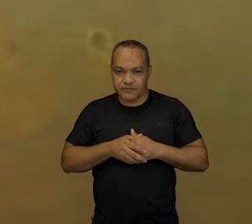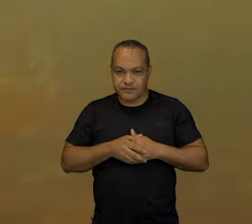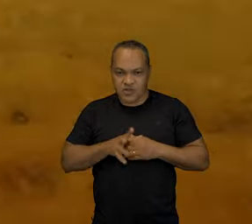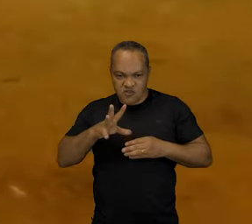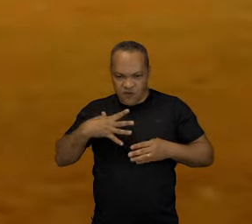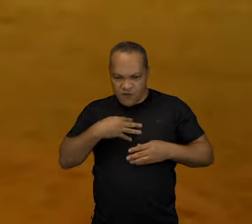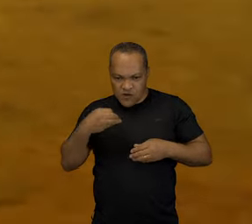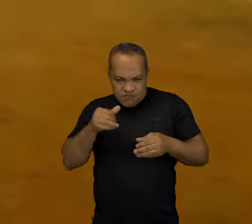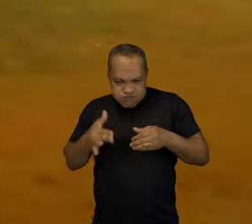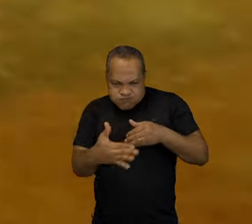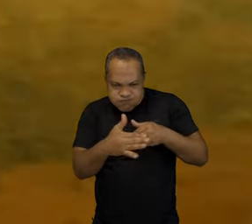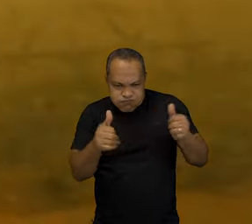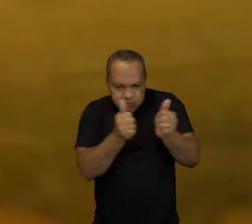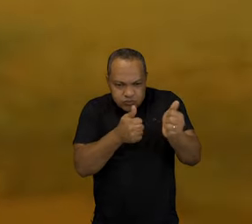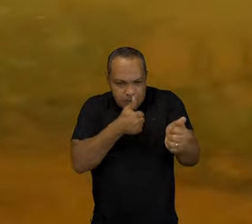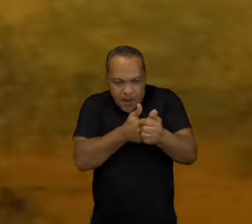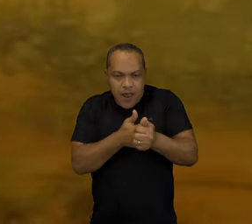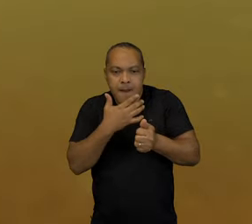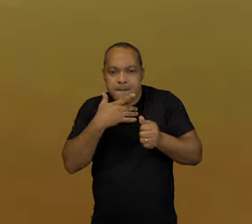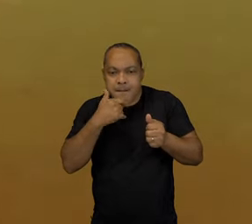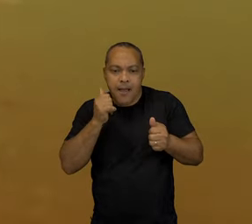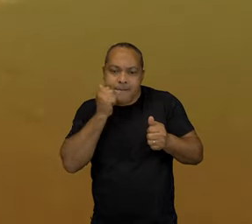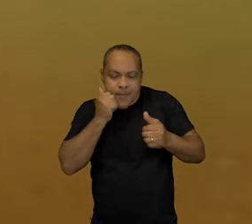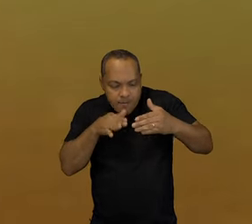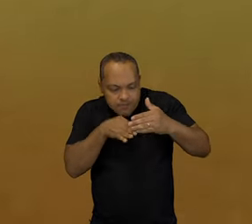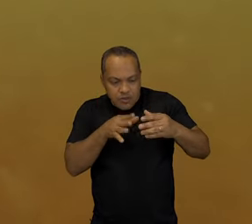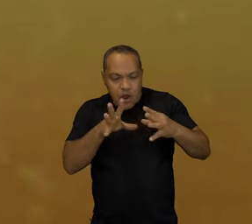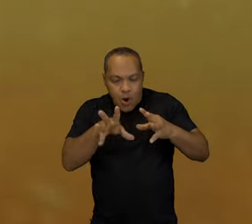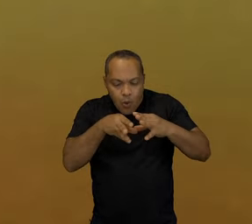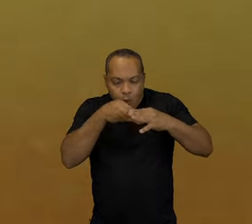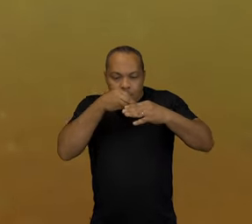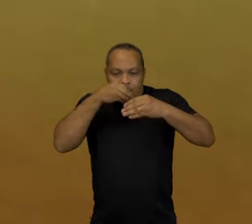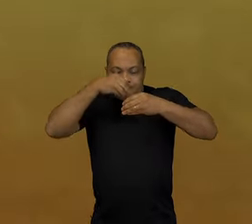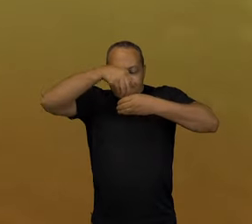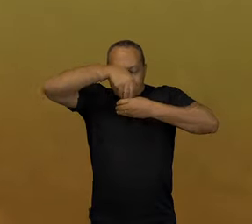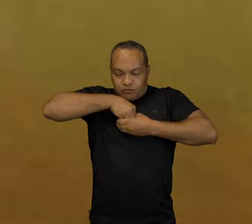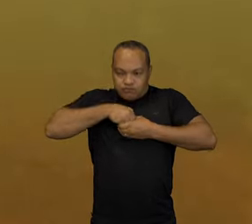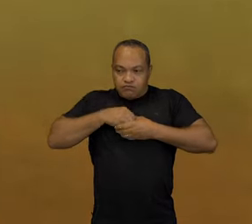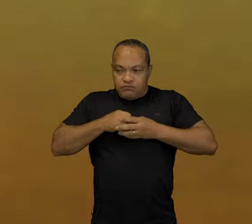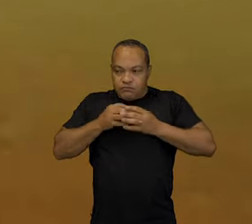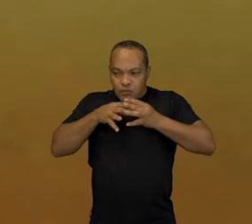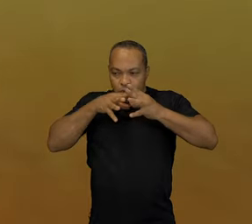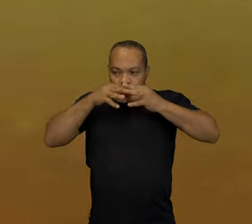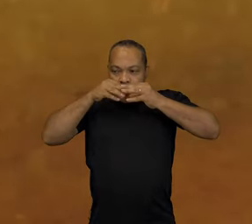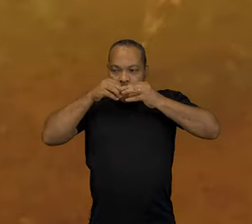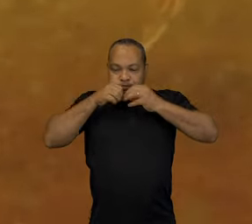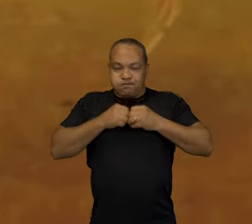os filhotes nadam em direção aos pais e estes os guardam em segurança dentro da boca.